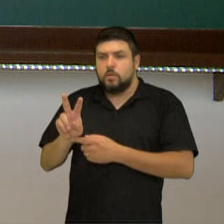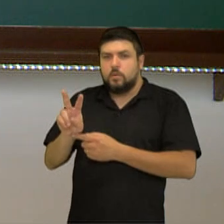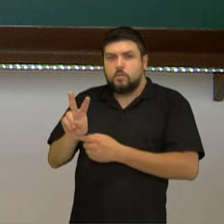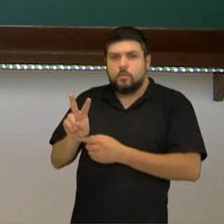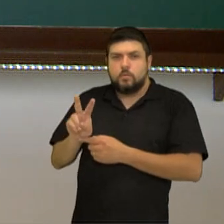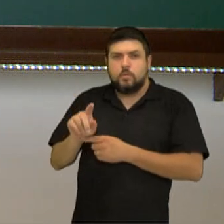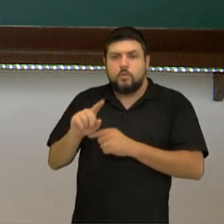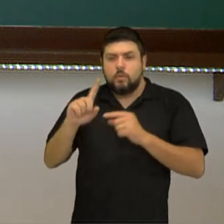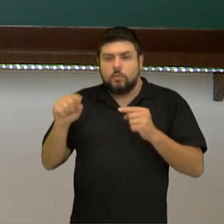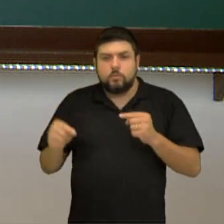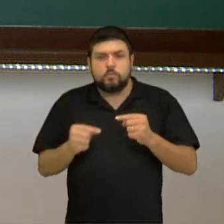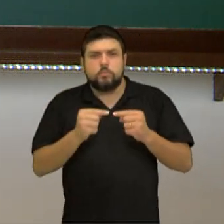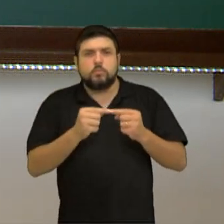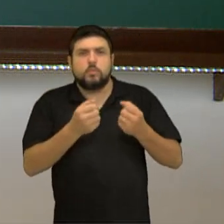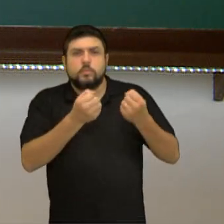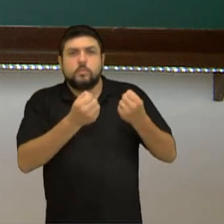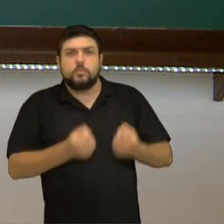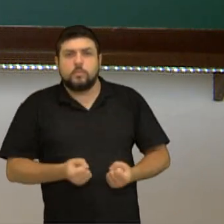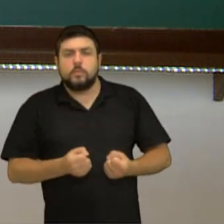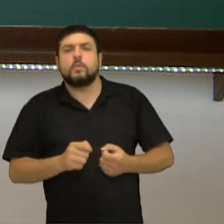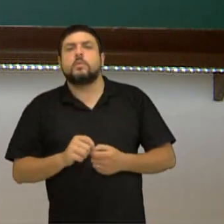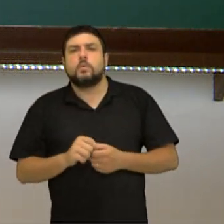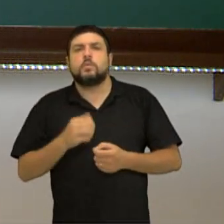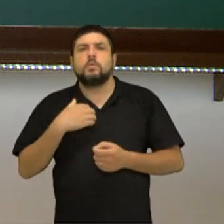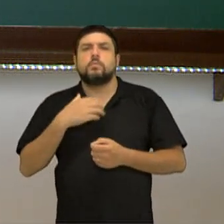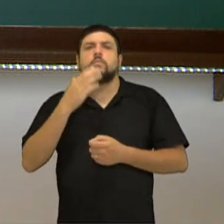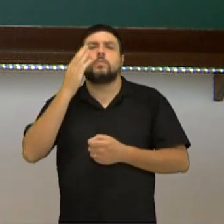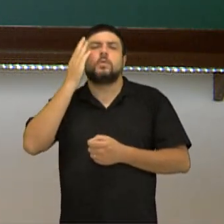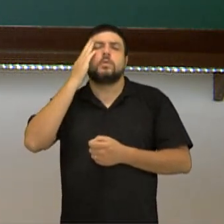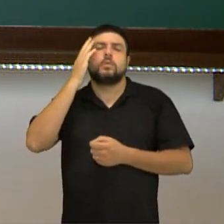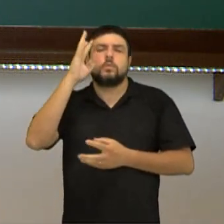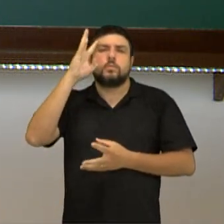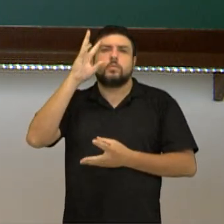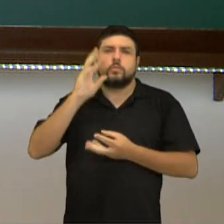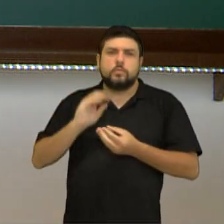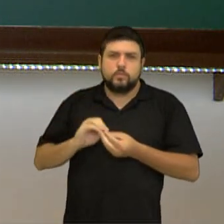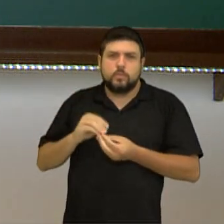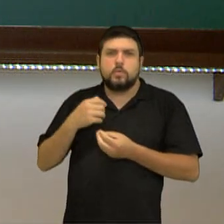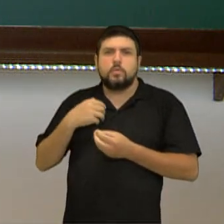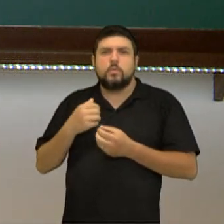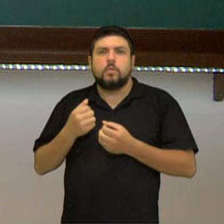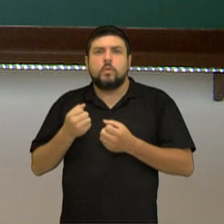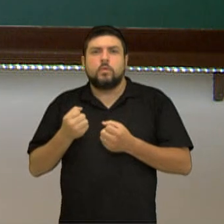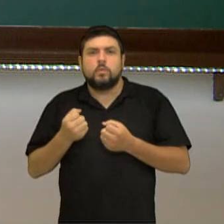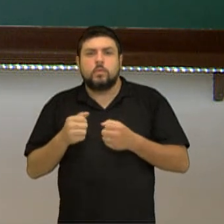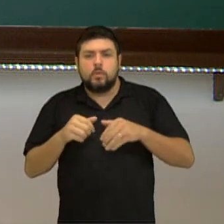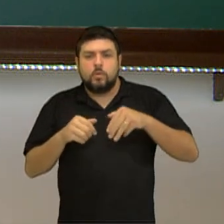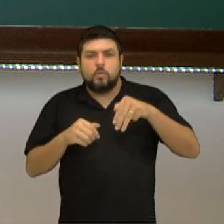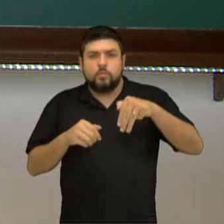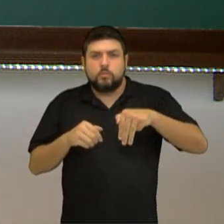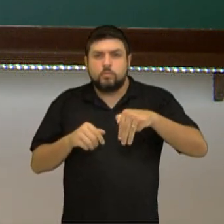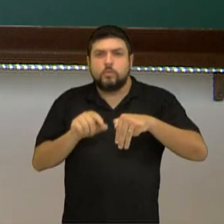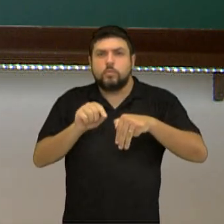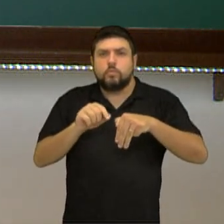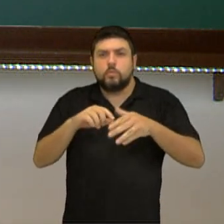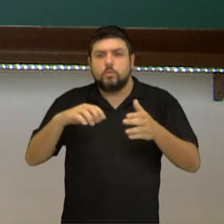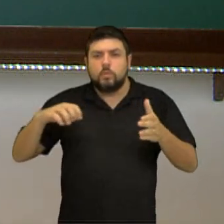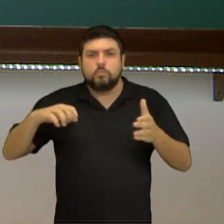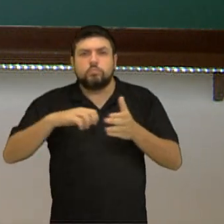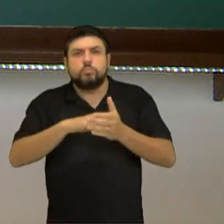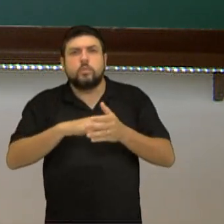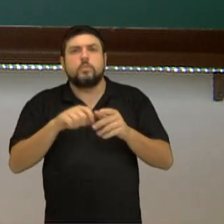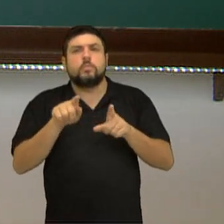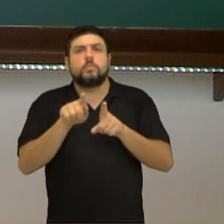A gente pode induzir, a gente vê isso, a gente pode induzir que essa quantidade de movimento está relacionada, por exemplo, com o impacto,